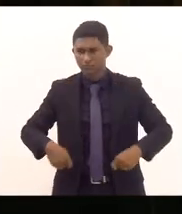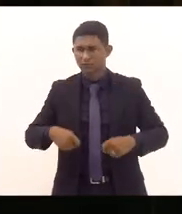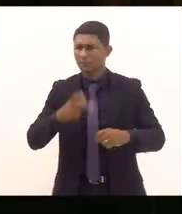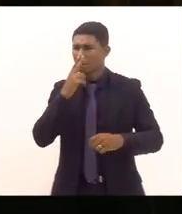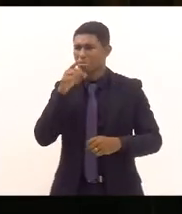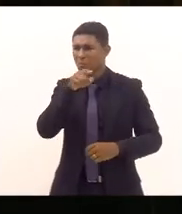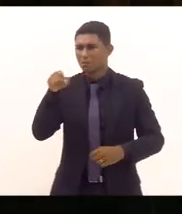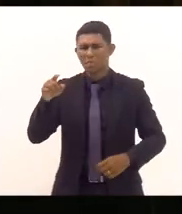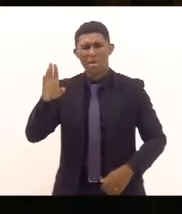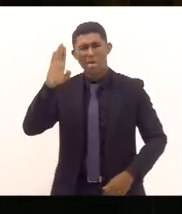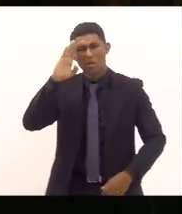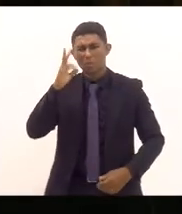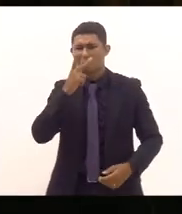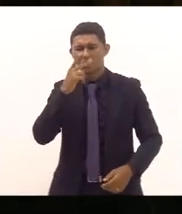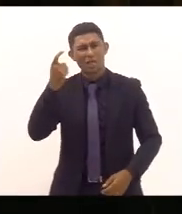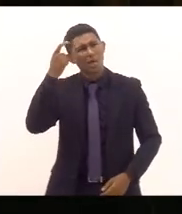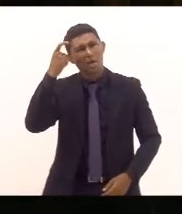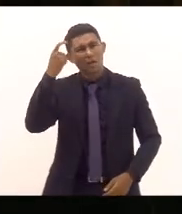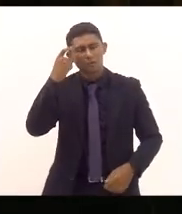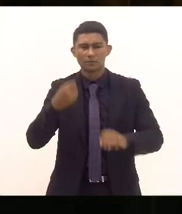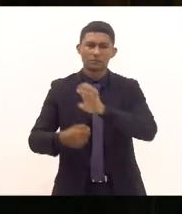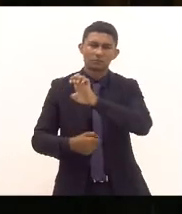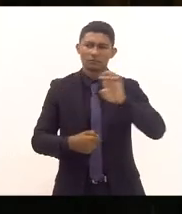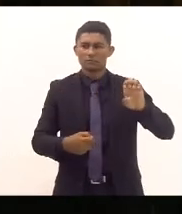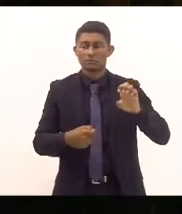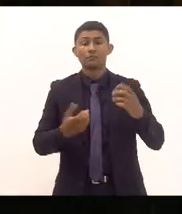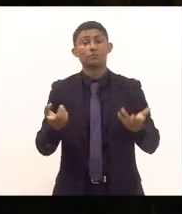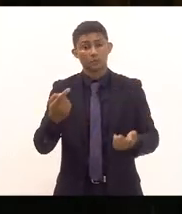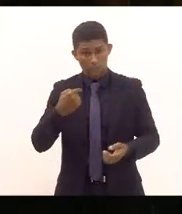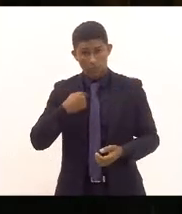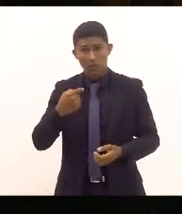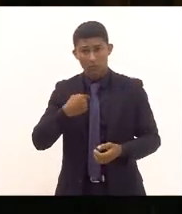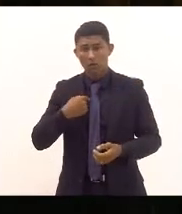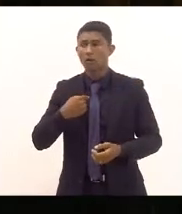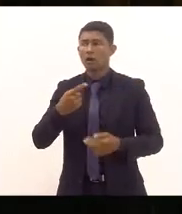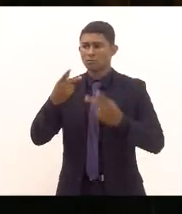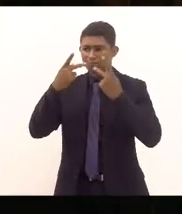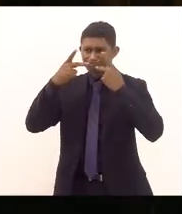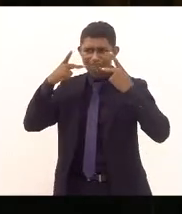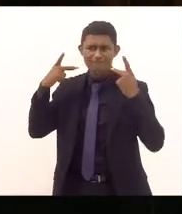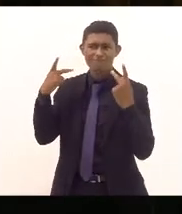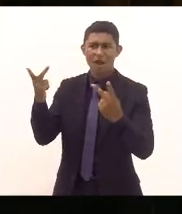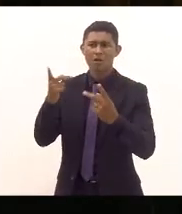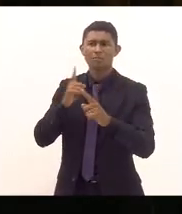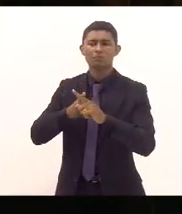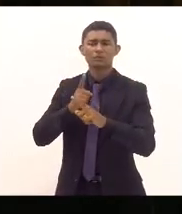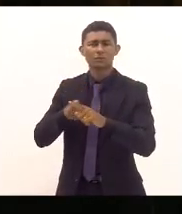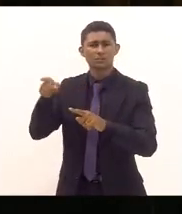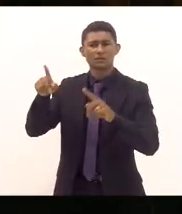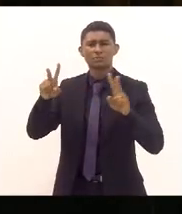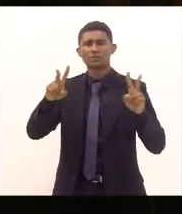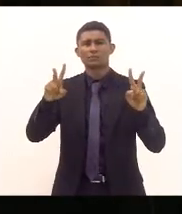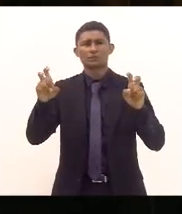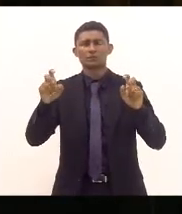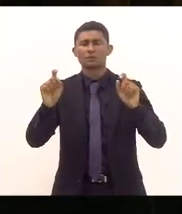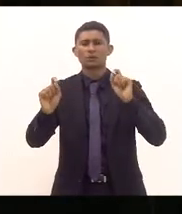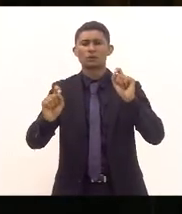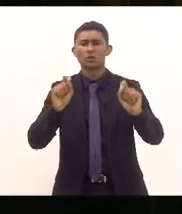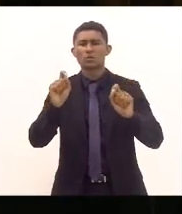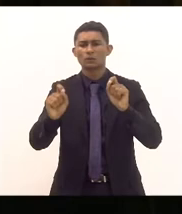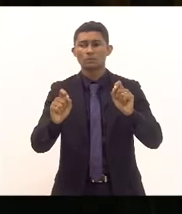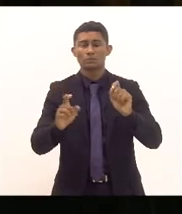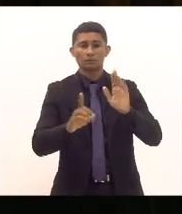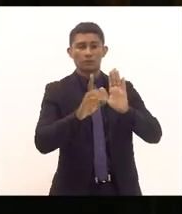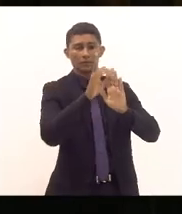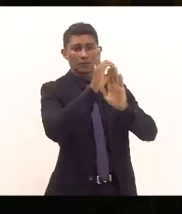guerrilheiros e biológicos meu me manifestei porque o assunto que tratavam naquele momento era